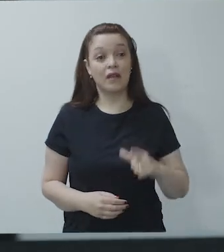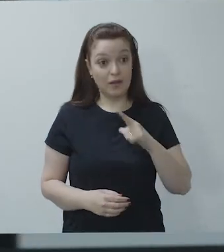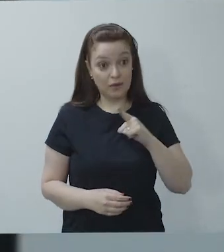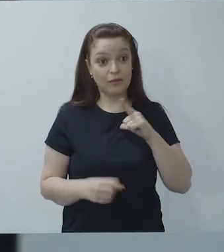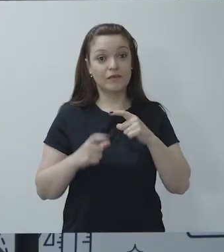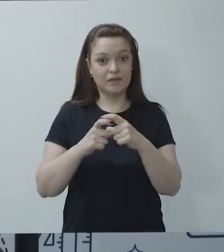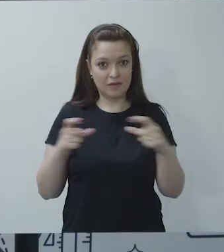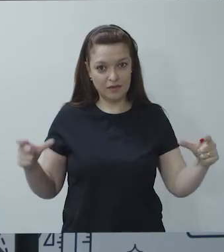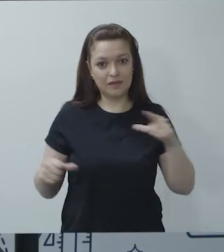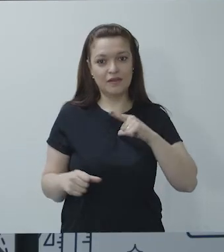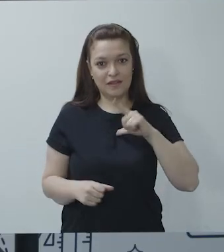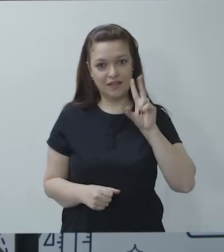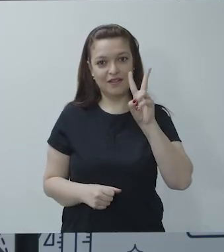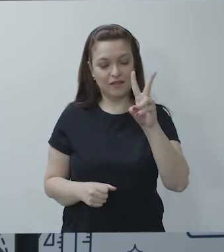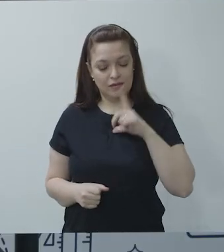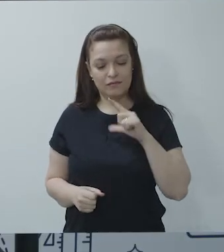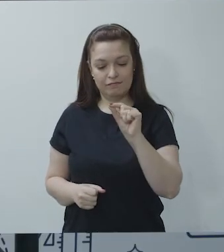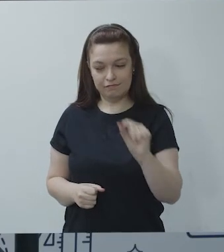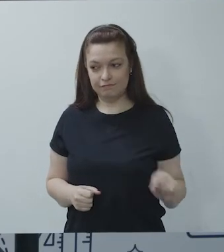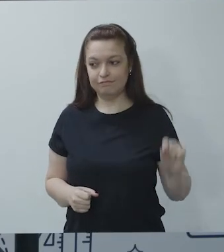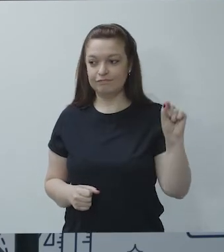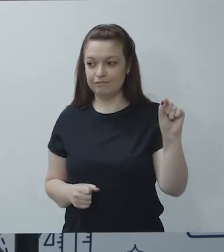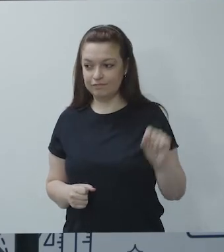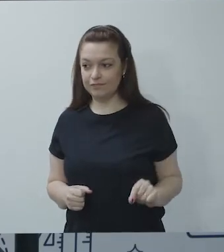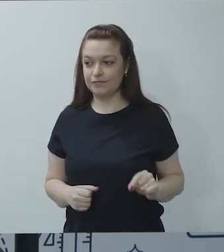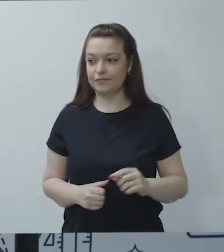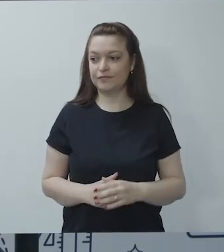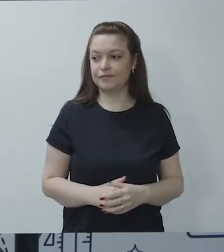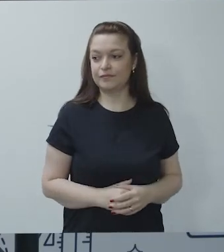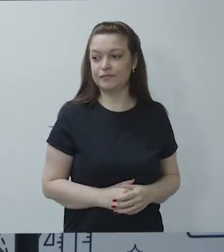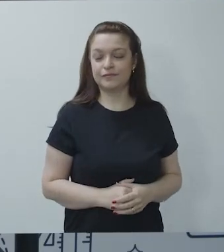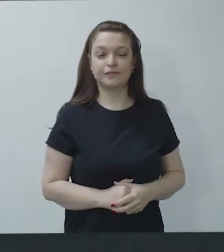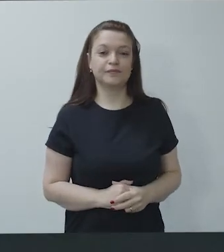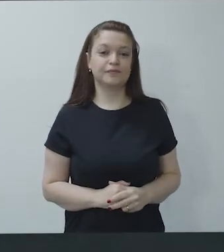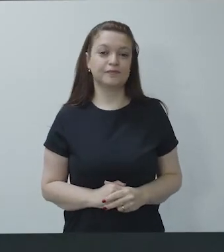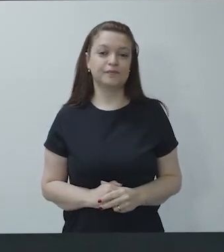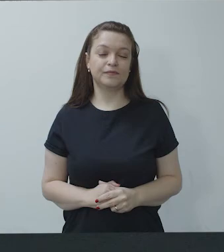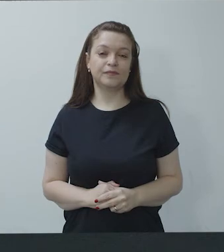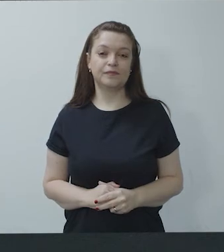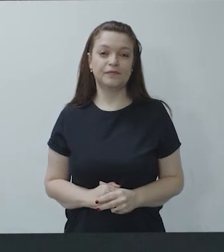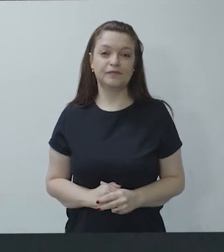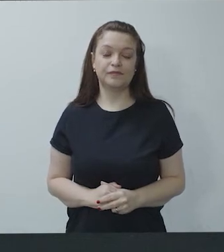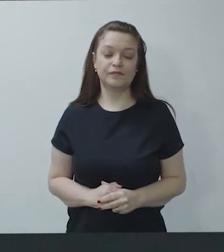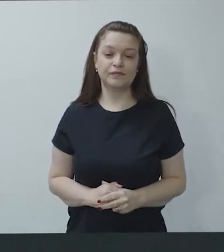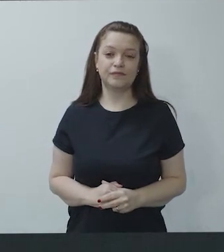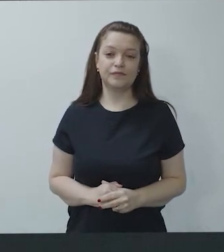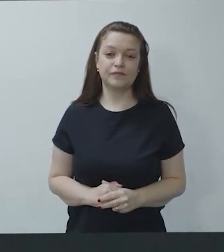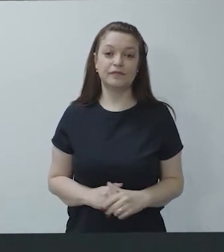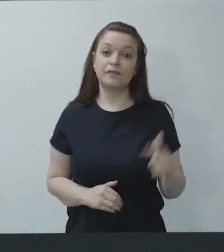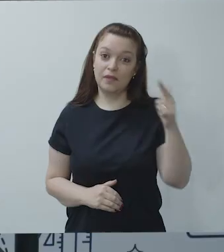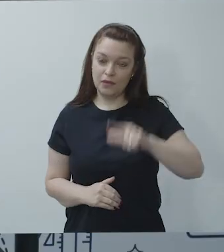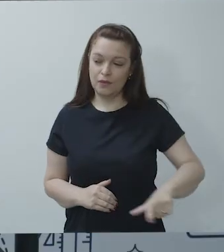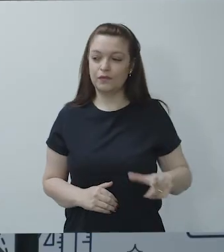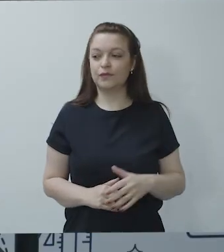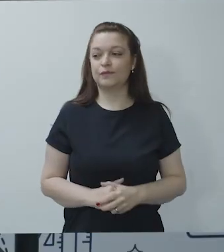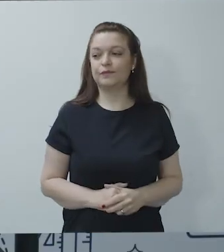vou fazer um X aqui. O número 2 já saiu. Vou jogar novamente.